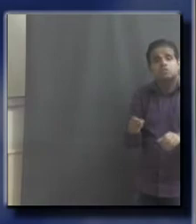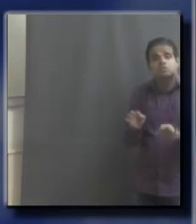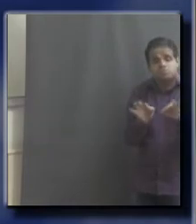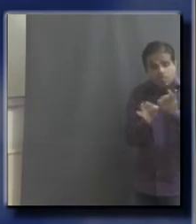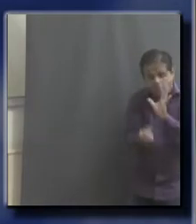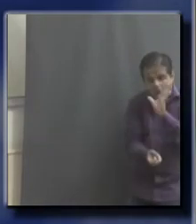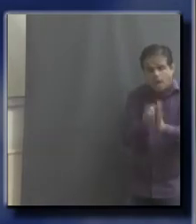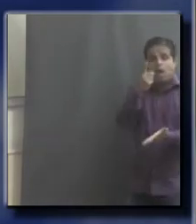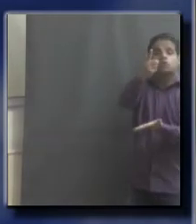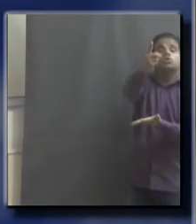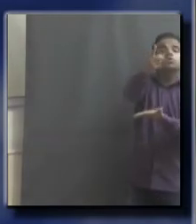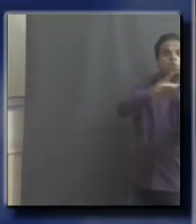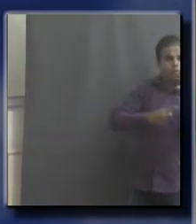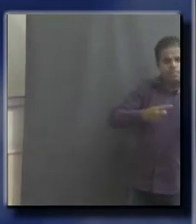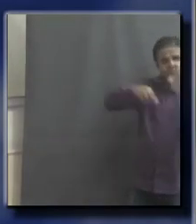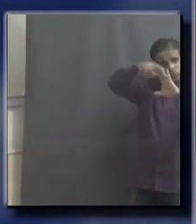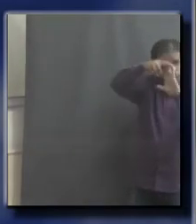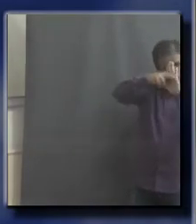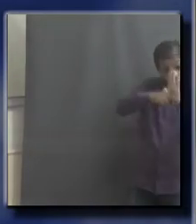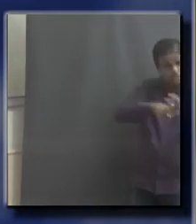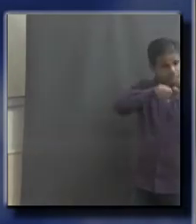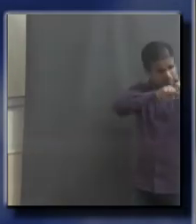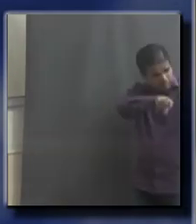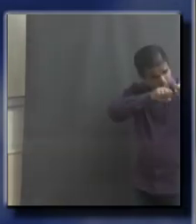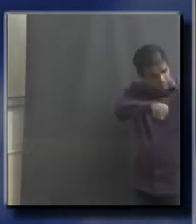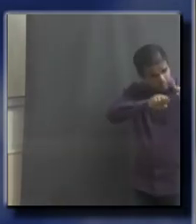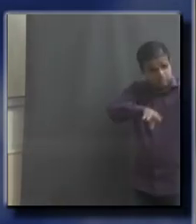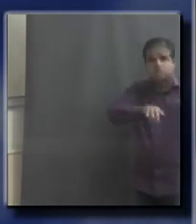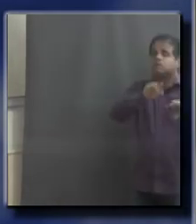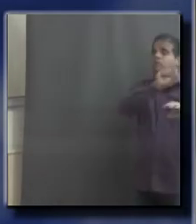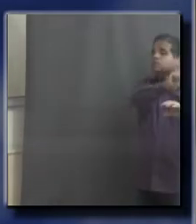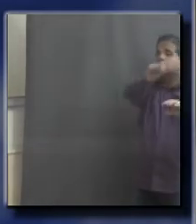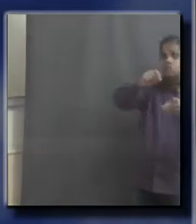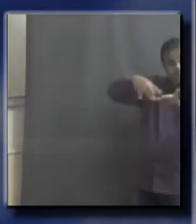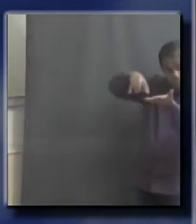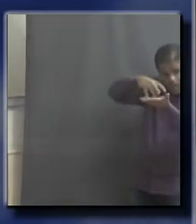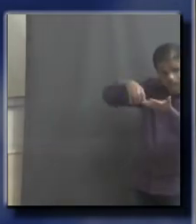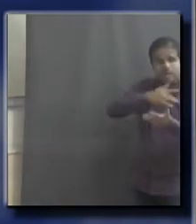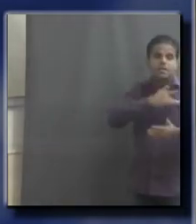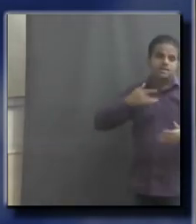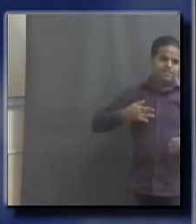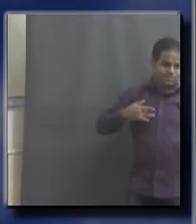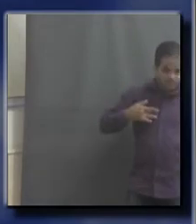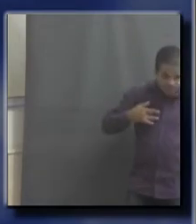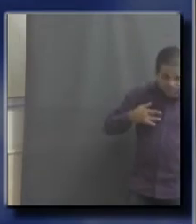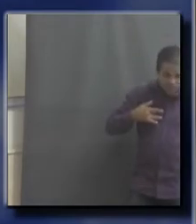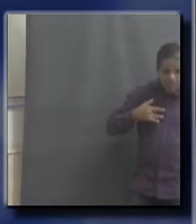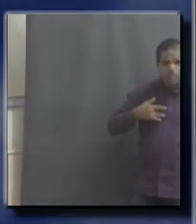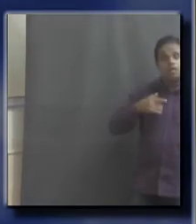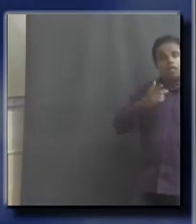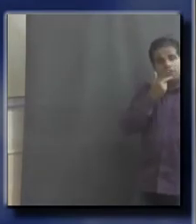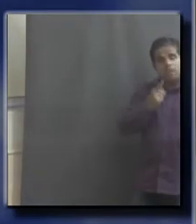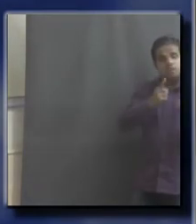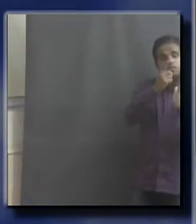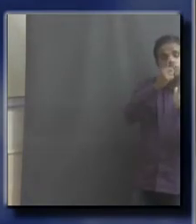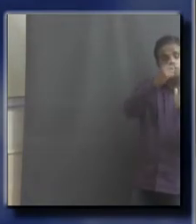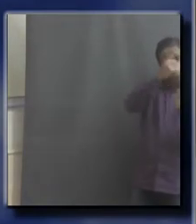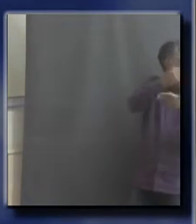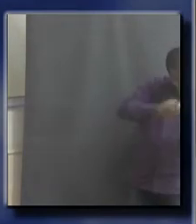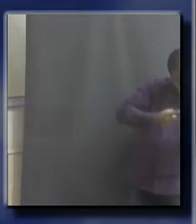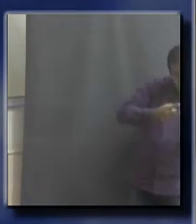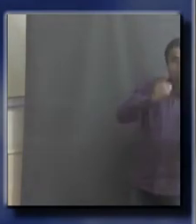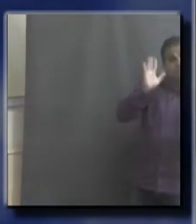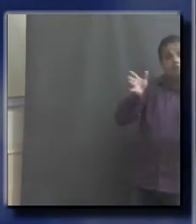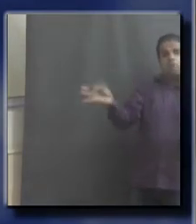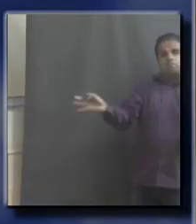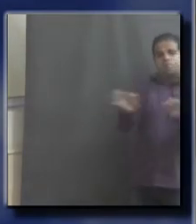documento de diretrizes orientadoras gerais para a área de saúde. Esse documento ele está